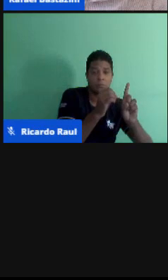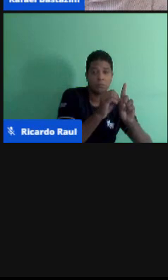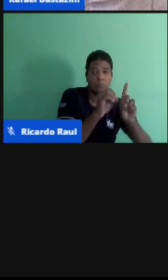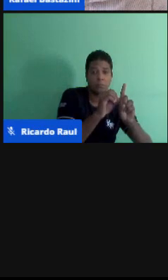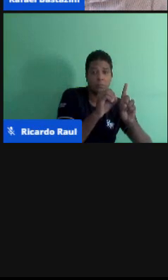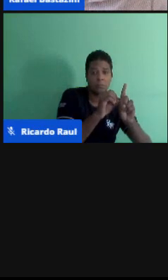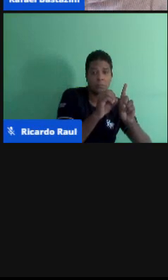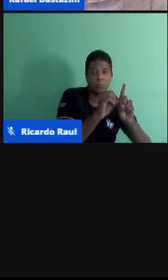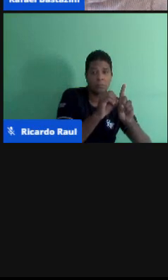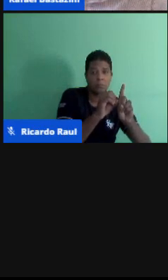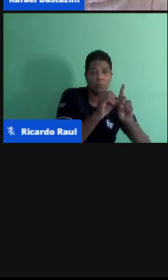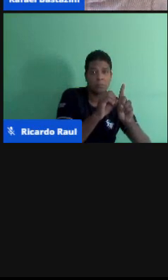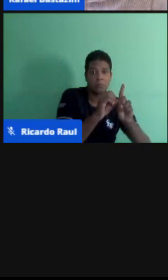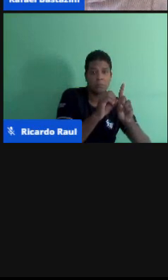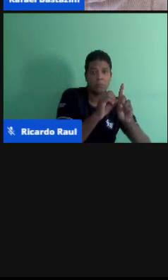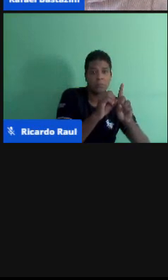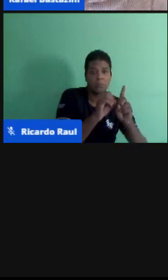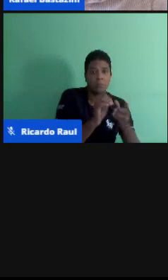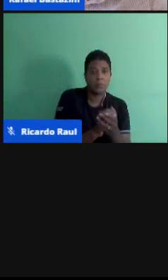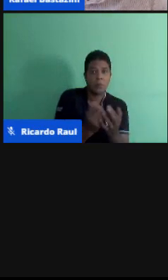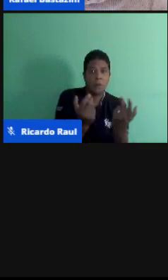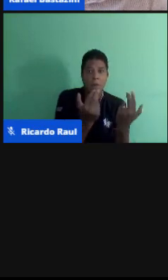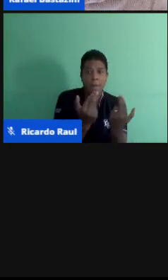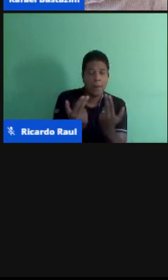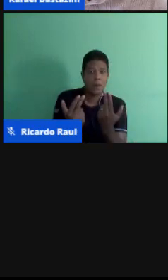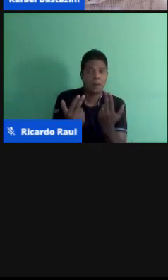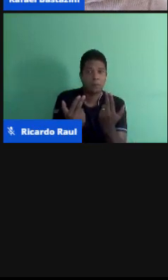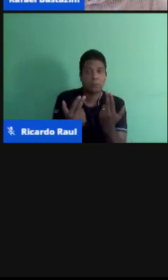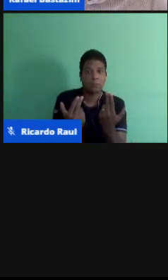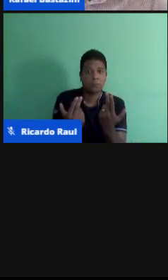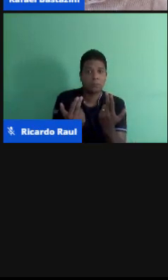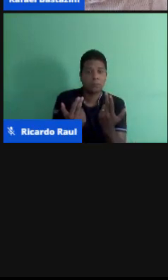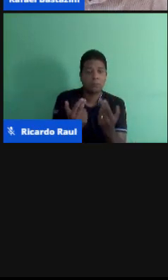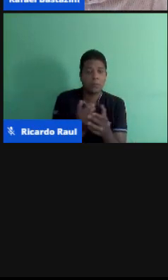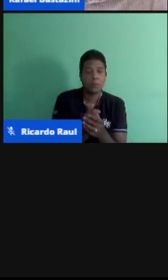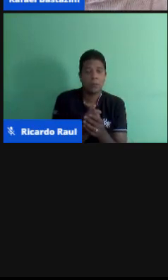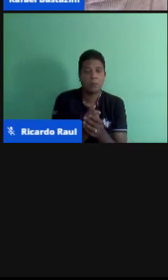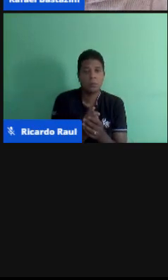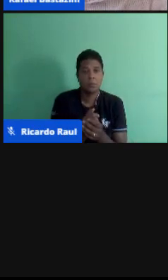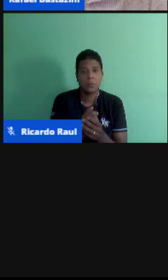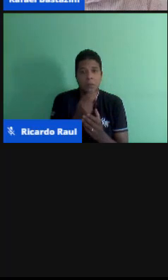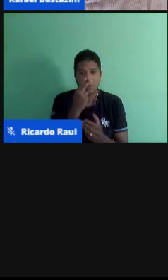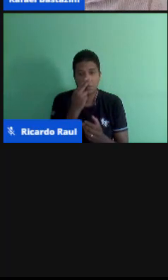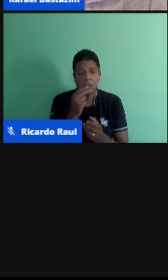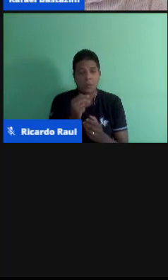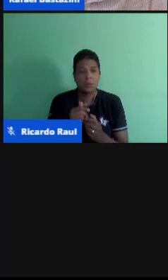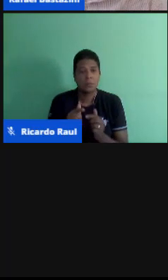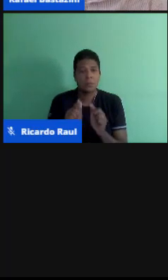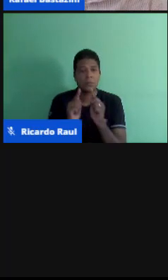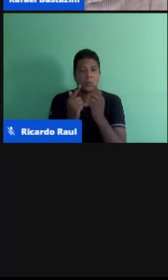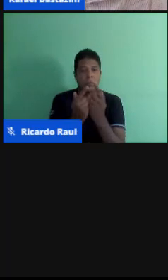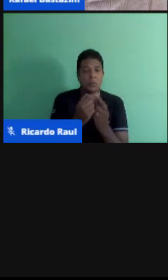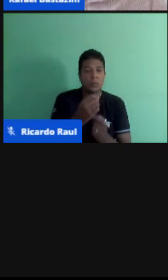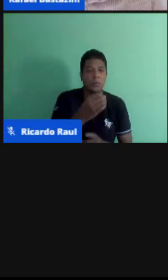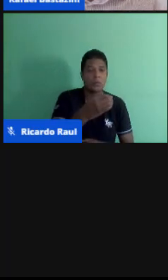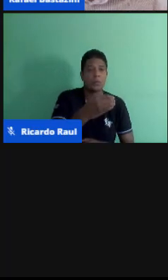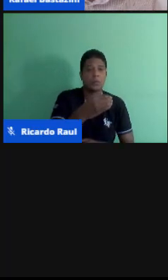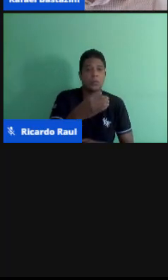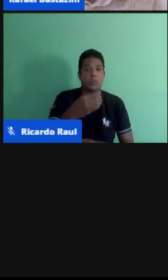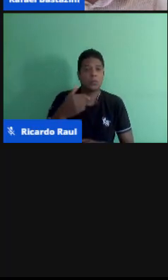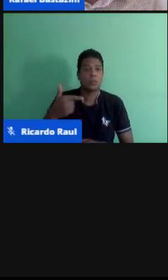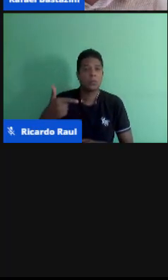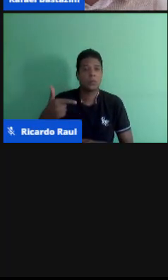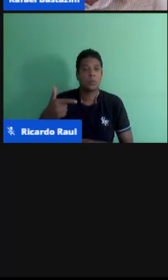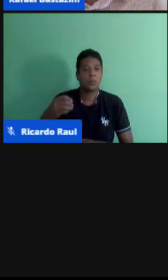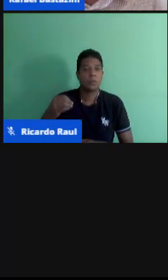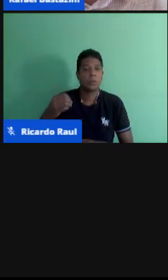e vi o mesmo recorte, o Guanandizão, no ano de 2021. Então,